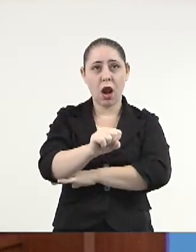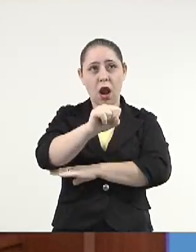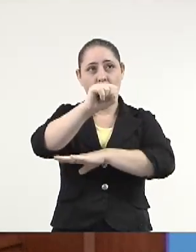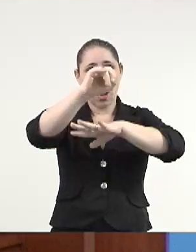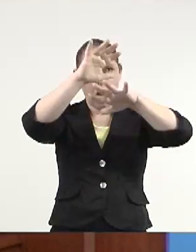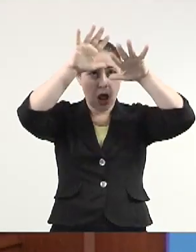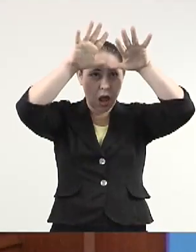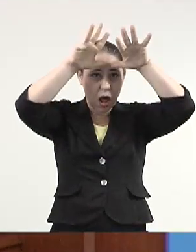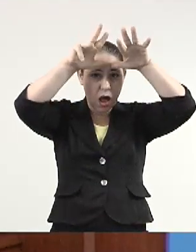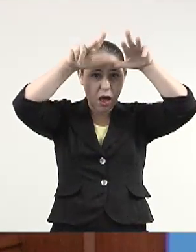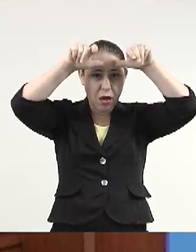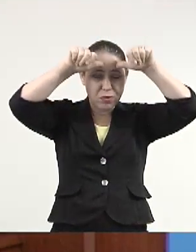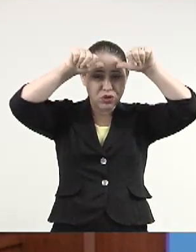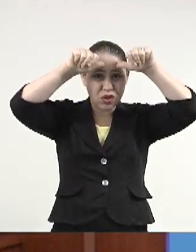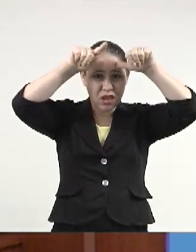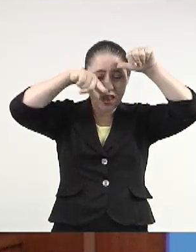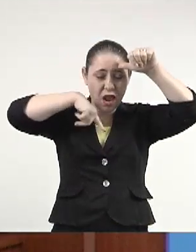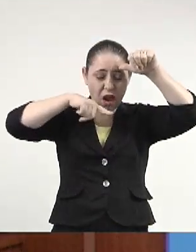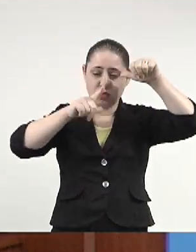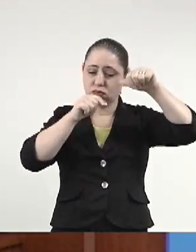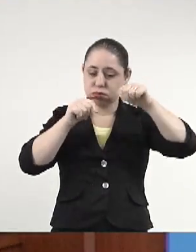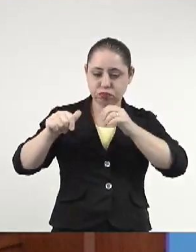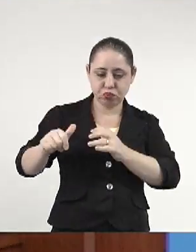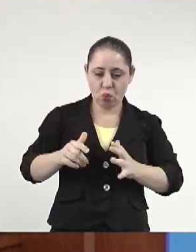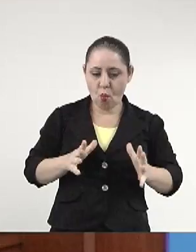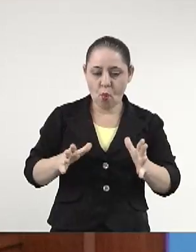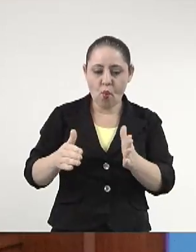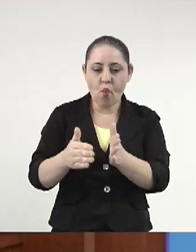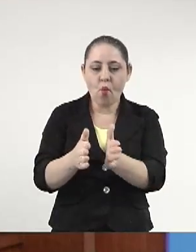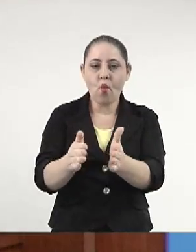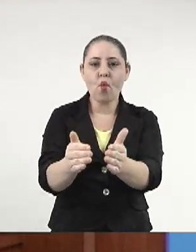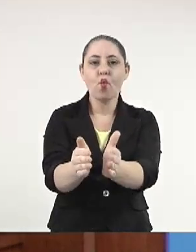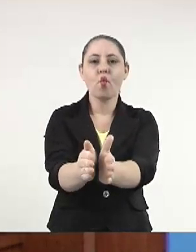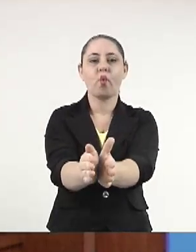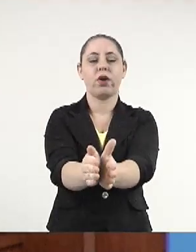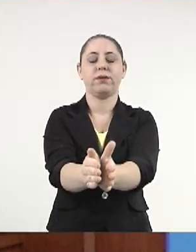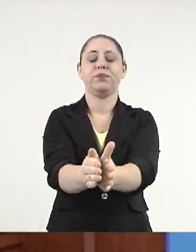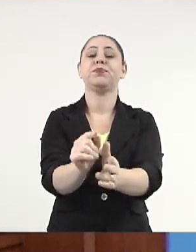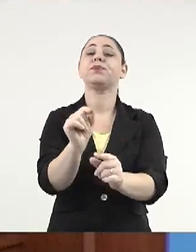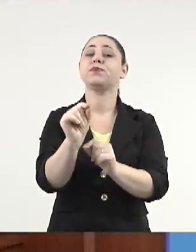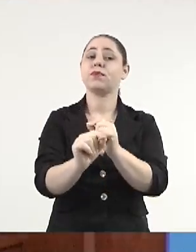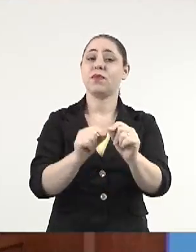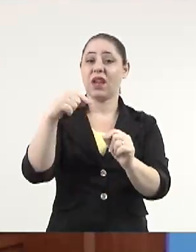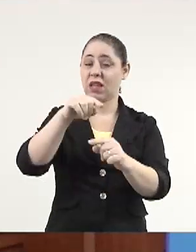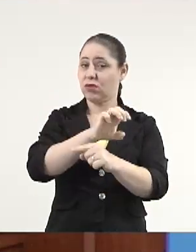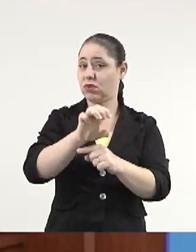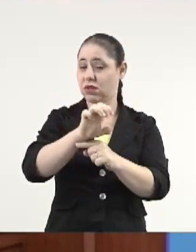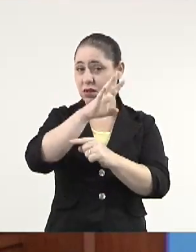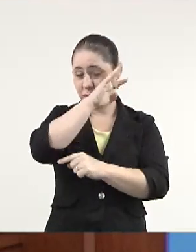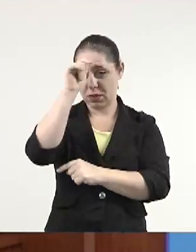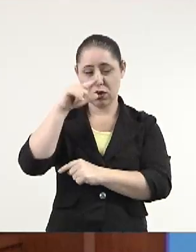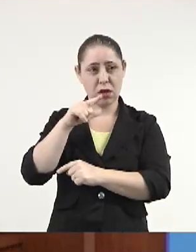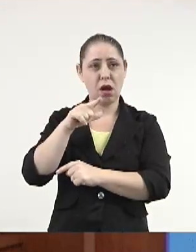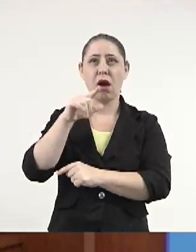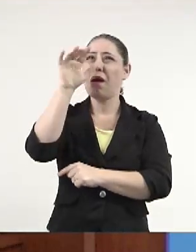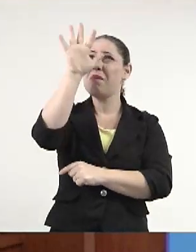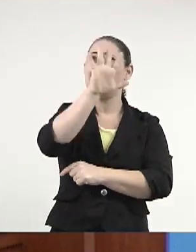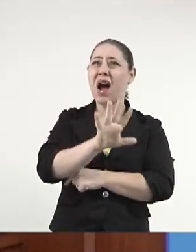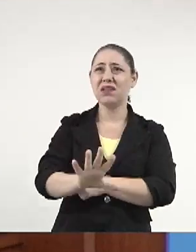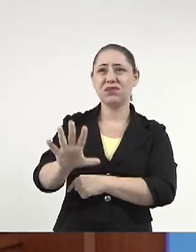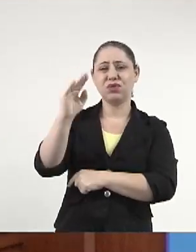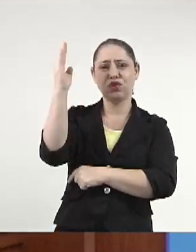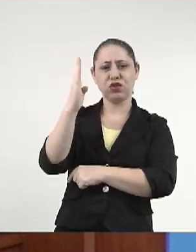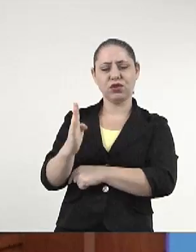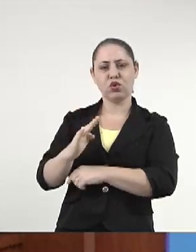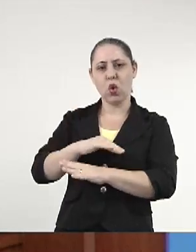Amazônia secando os rios, rios secando no Mato Grosso do Sul, em toda a parte do